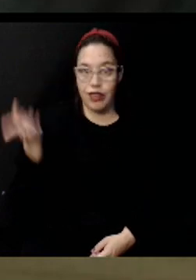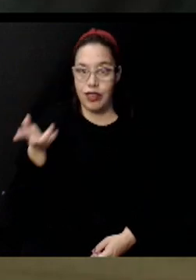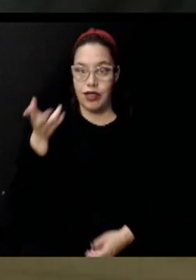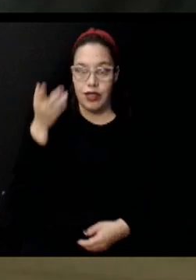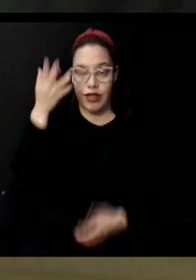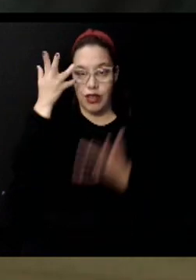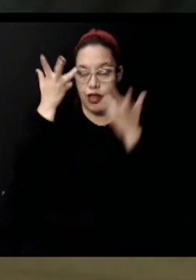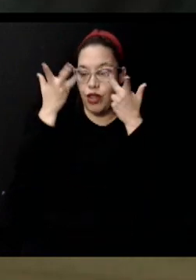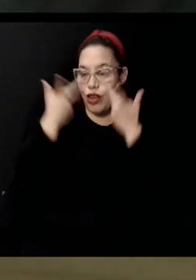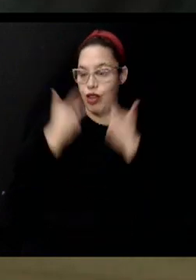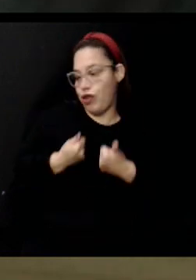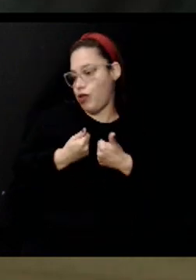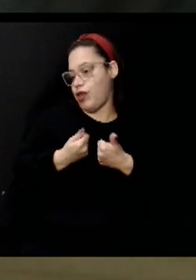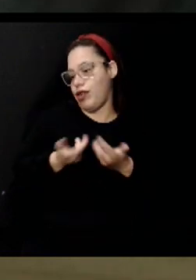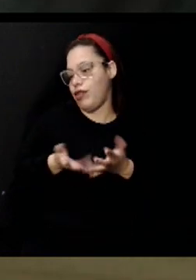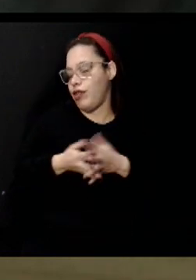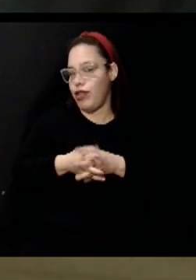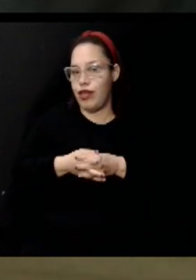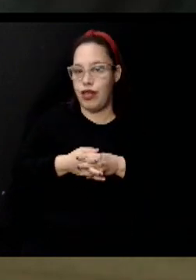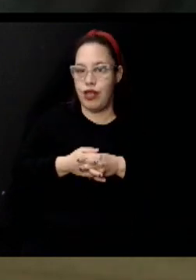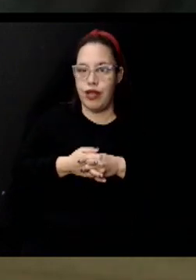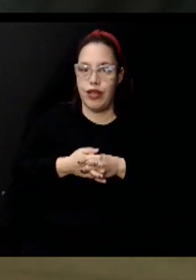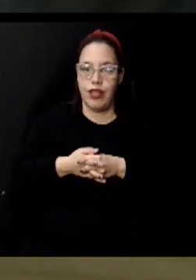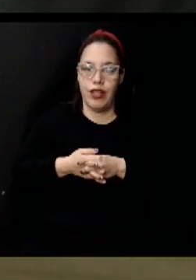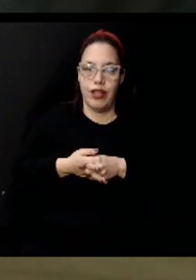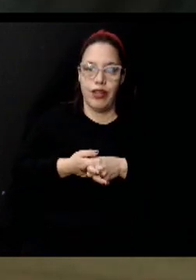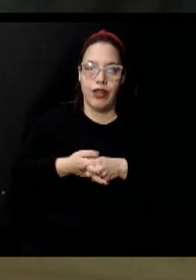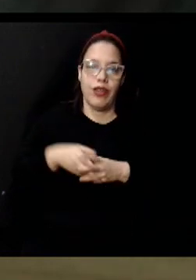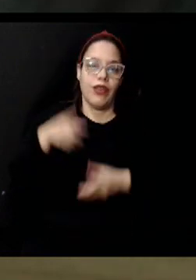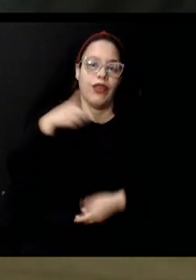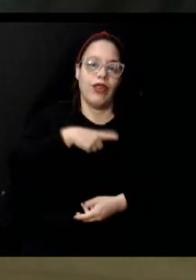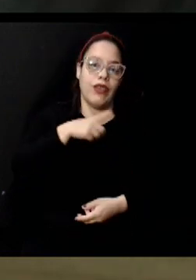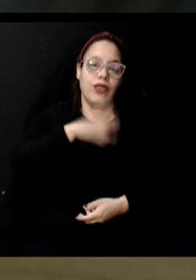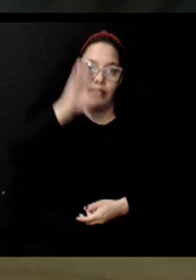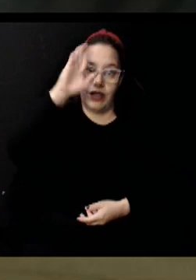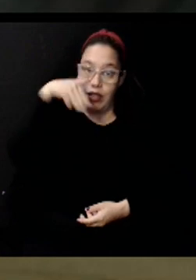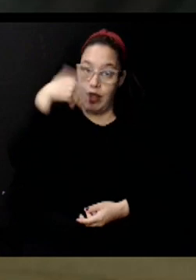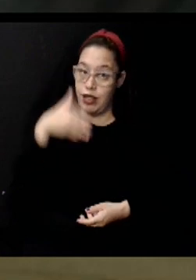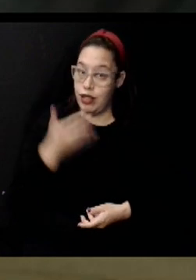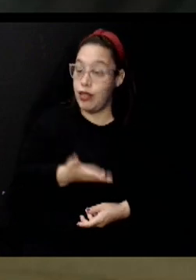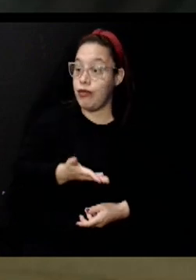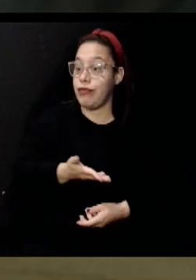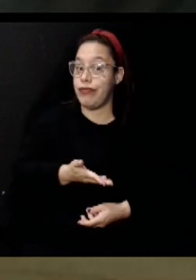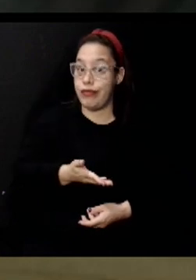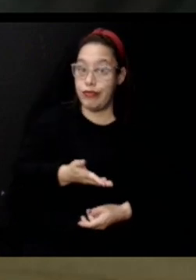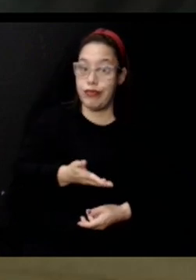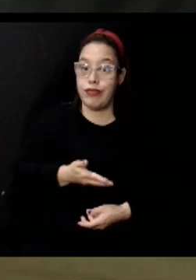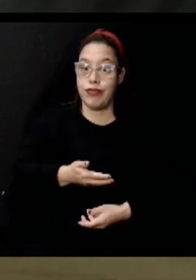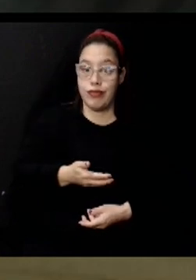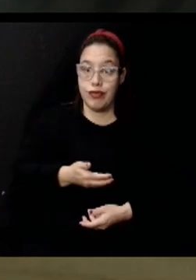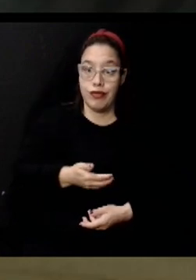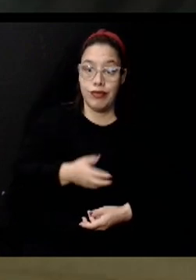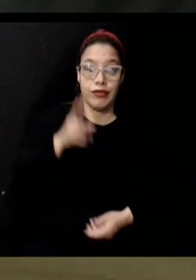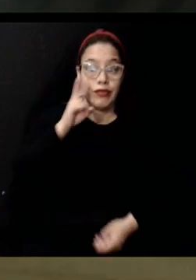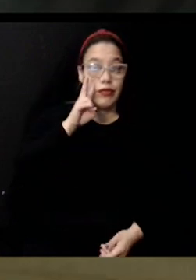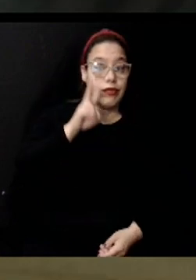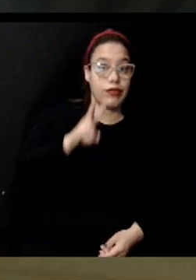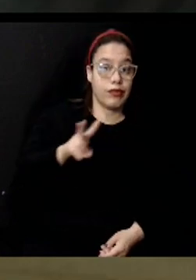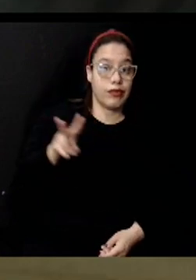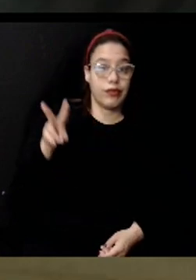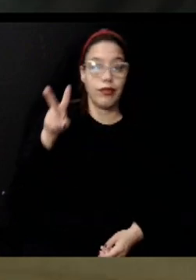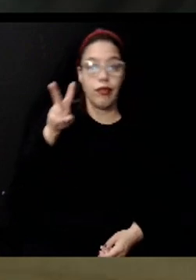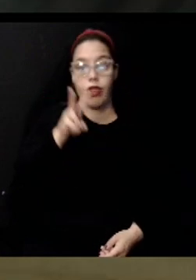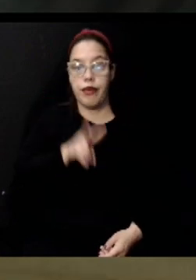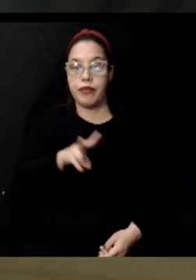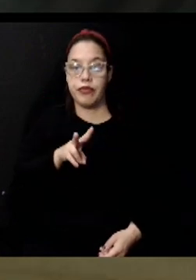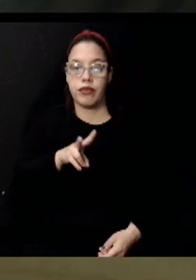estão ali, e que bom que a gente ainda tem esse privilégio, né, de ver. Então, Exato. olhar de repente com uma visão